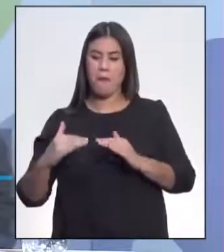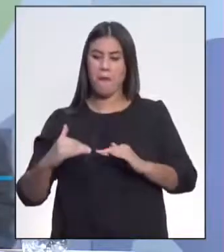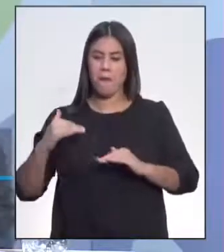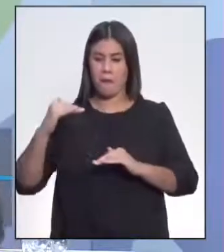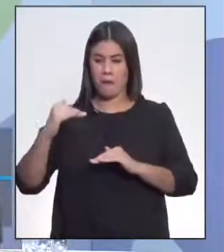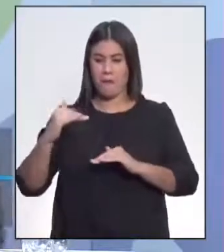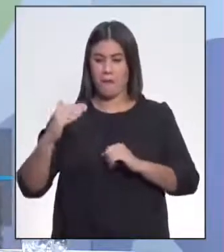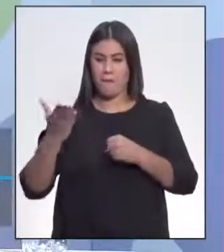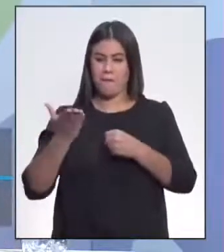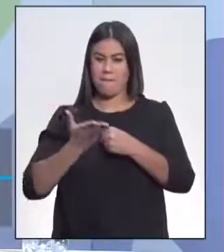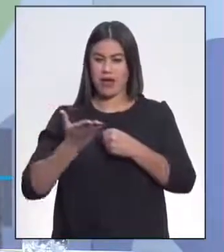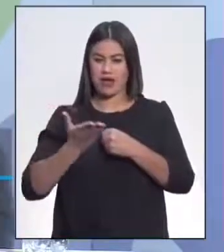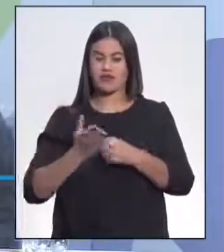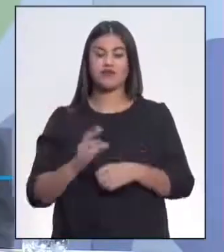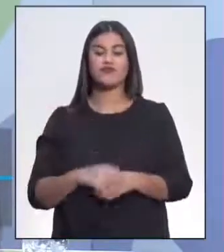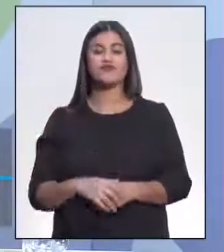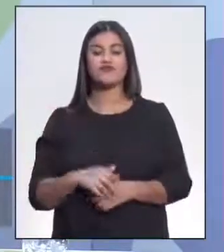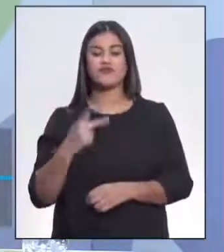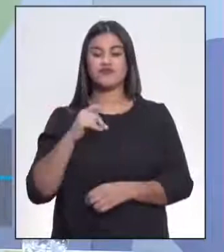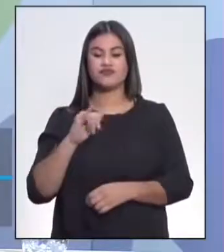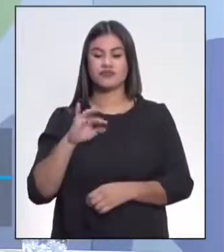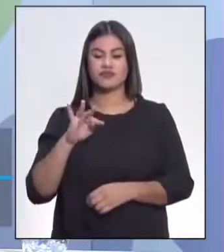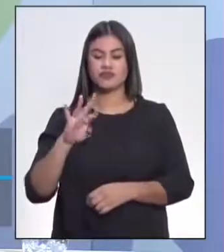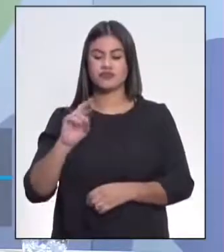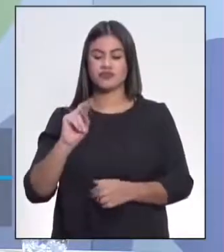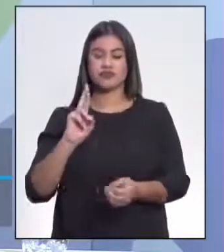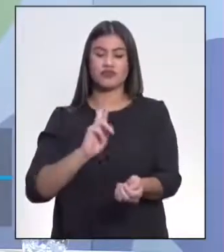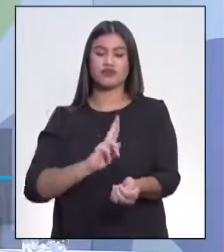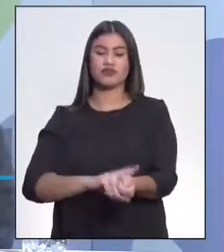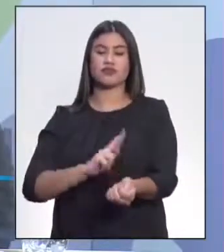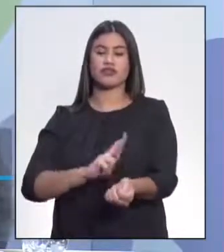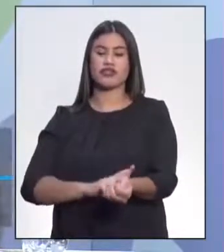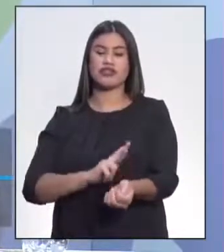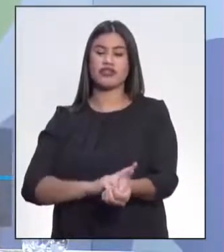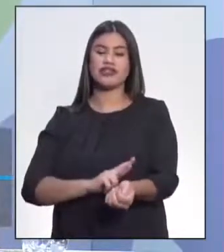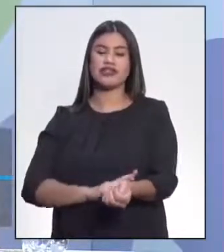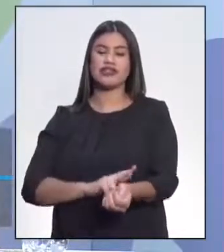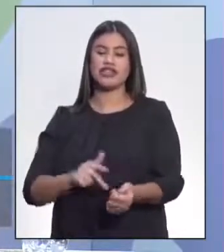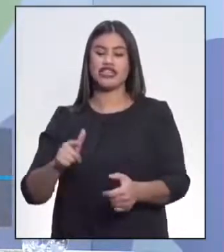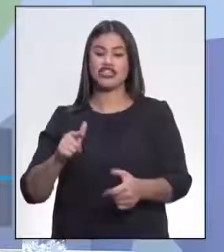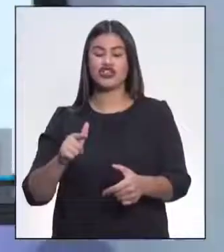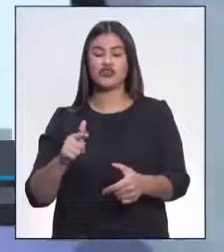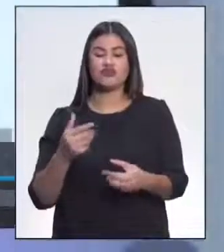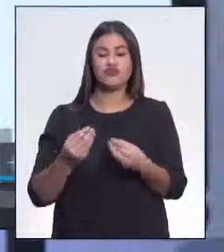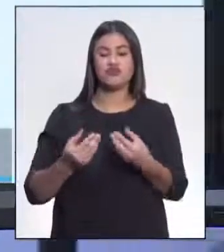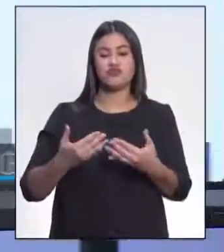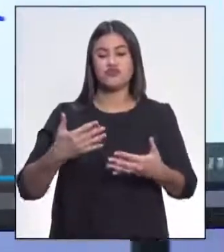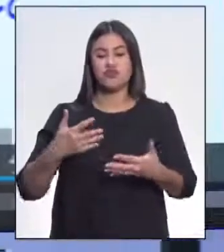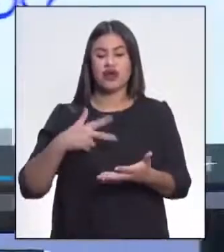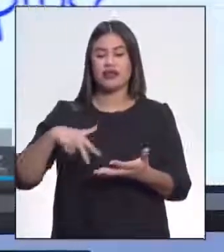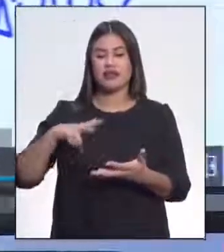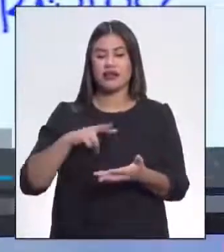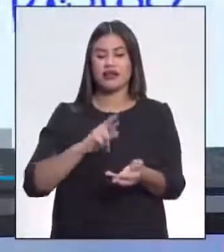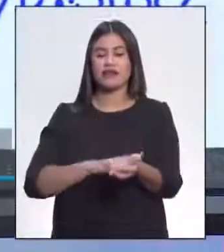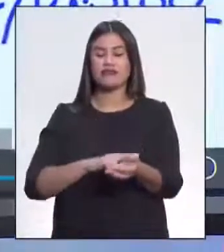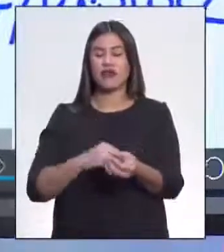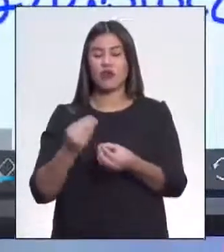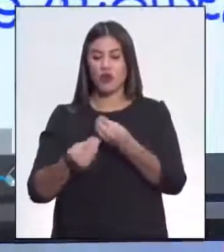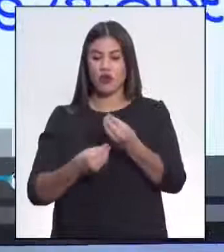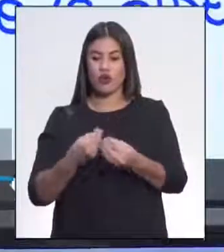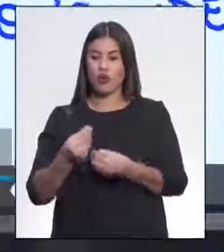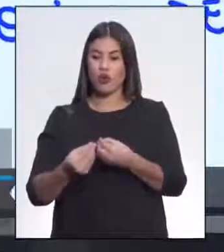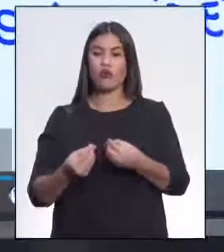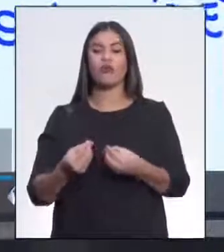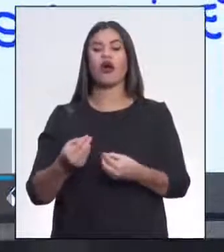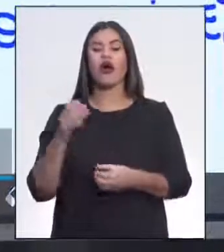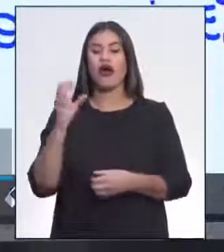o ritmo rápido, tá? É isso aí, gente. Parabéns pelas interações. Turma, dessa vez eu deixei livre para vocês